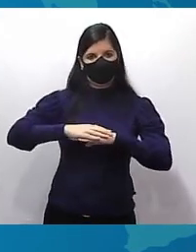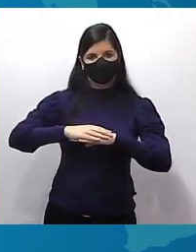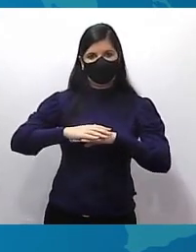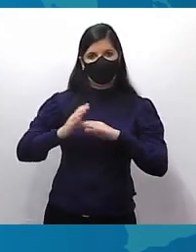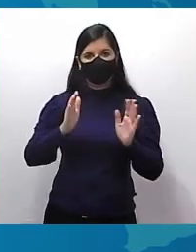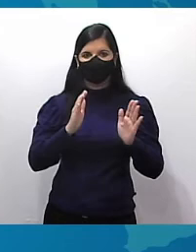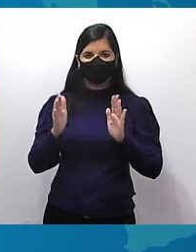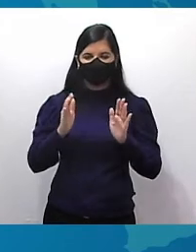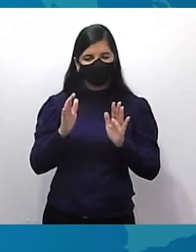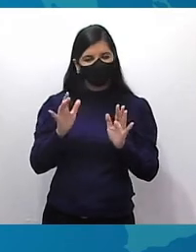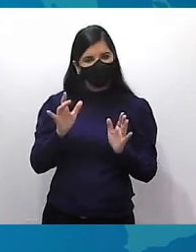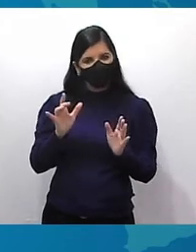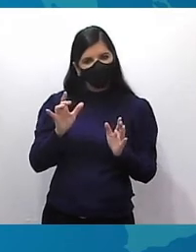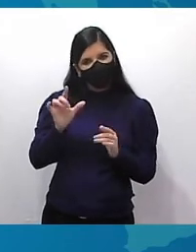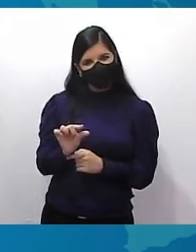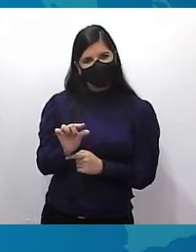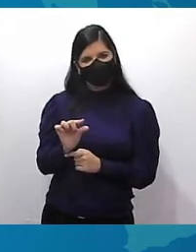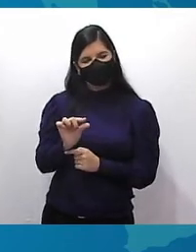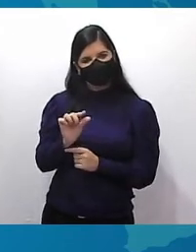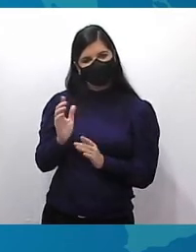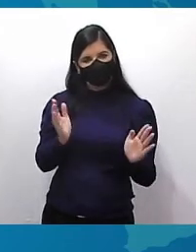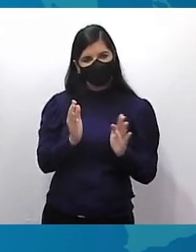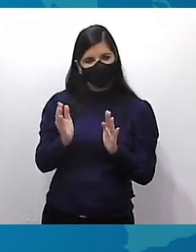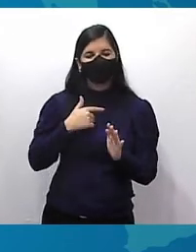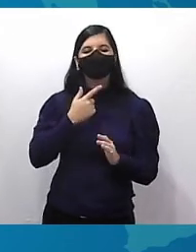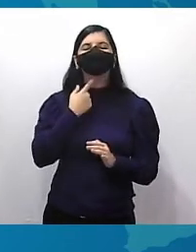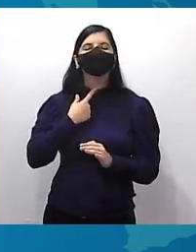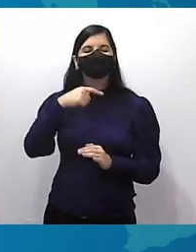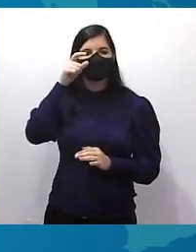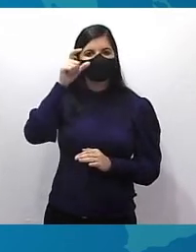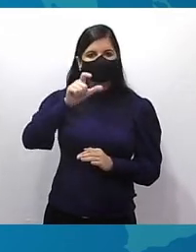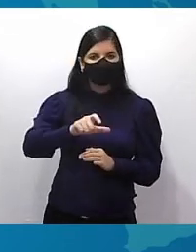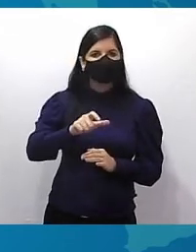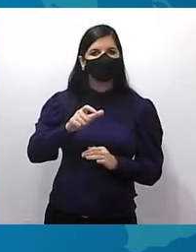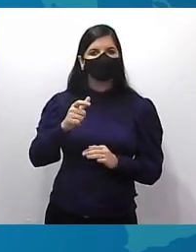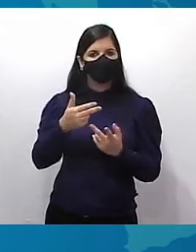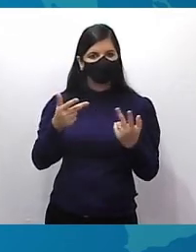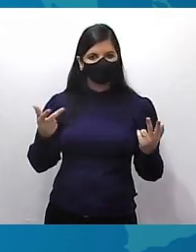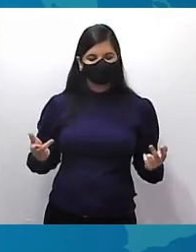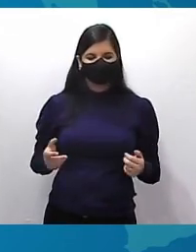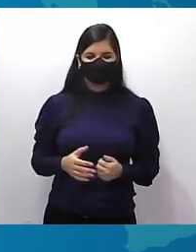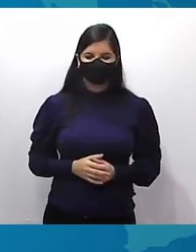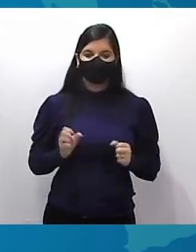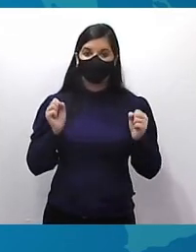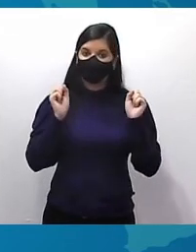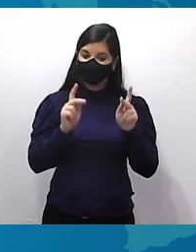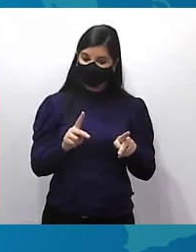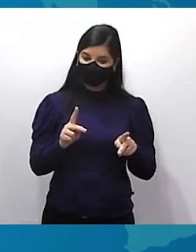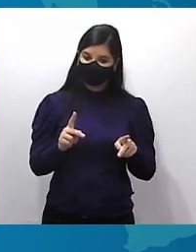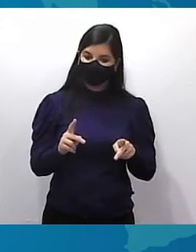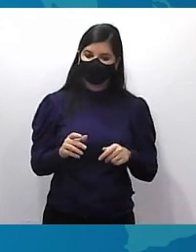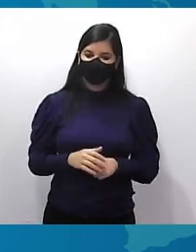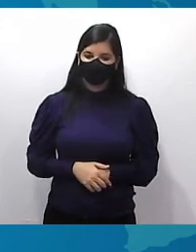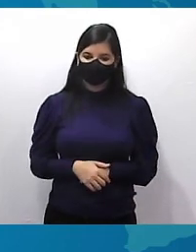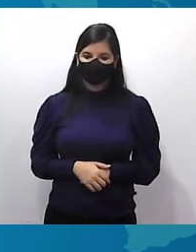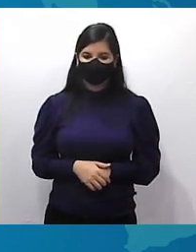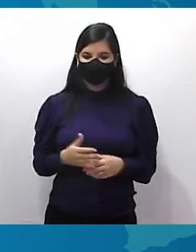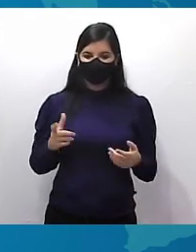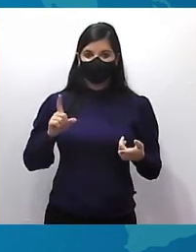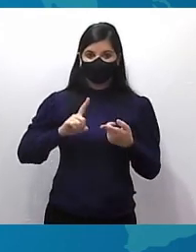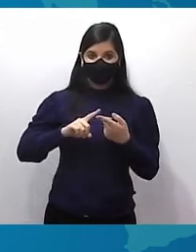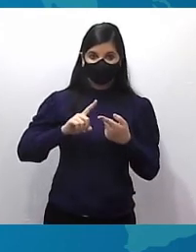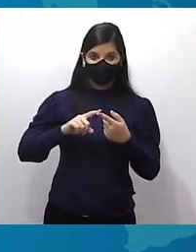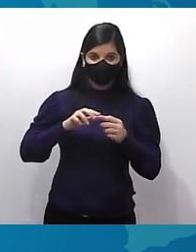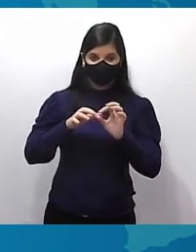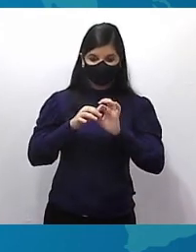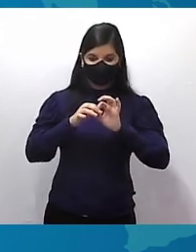tempo curto de tempo, de acordo com as minhas intenções, tal coisa, ok? Aí eu ainda